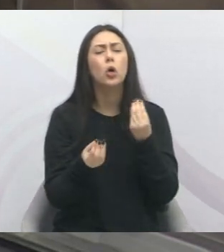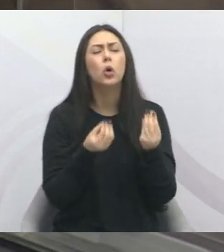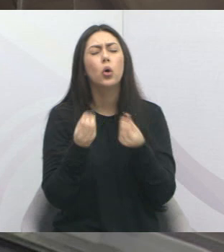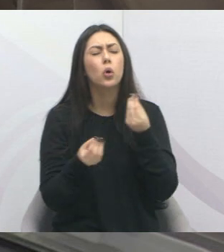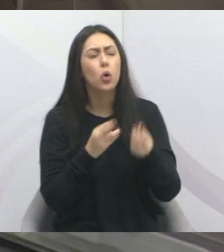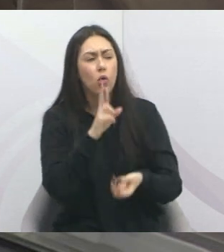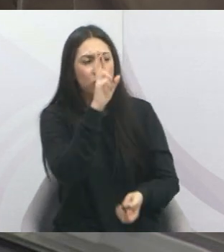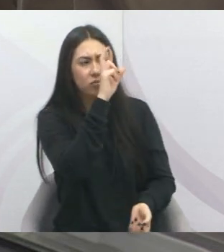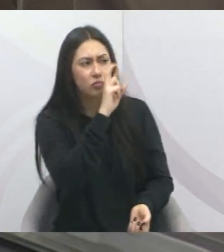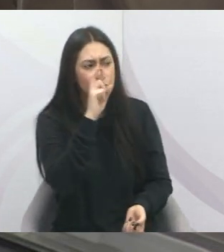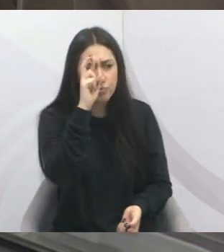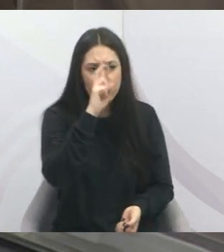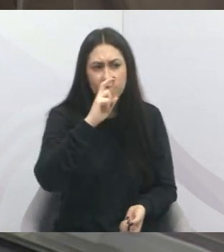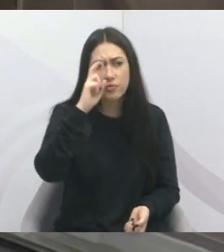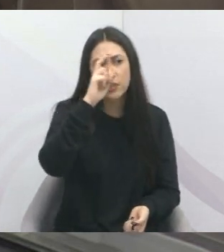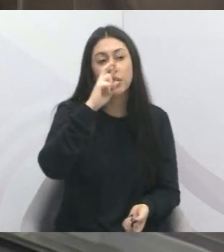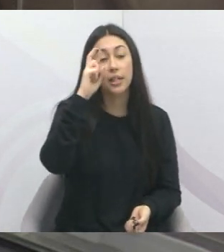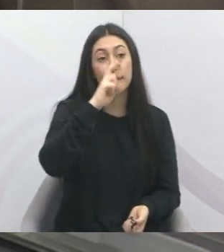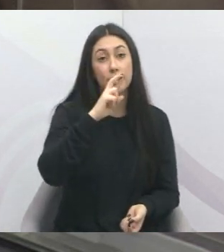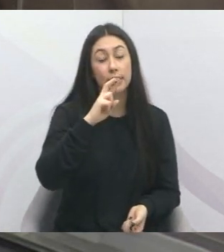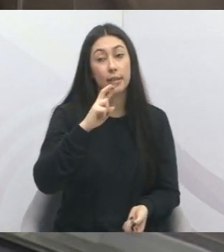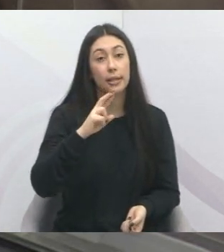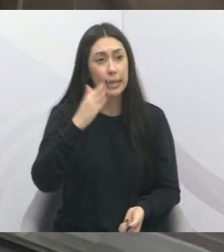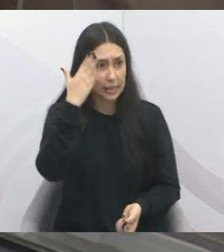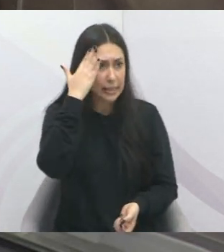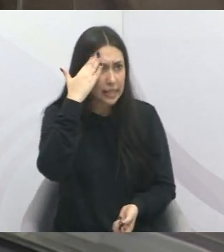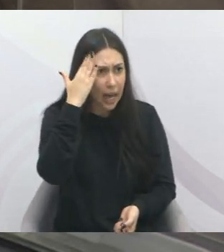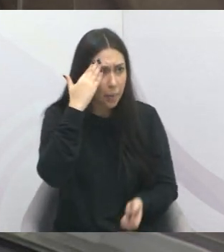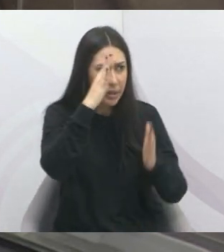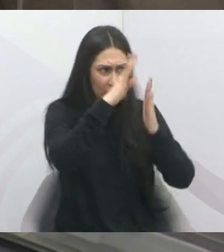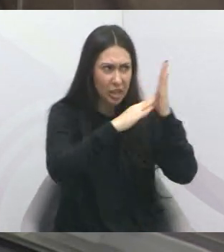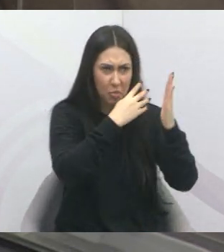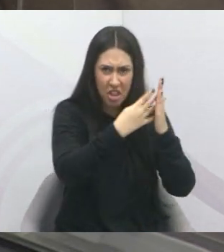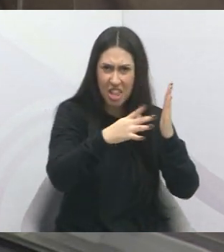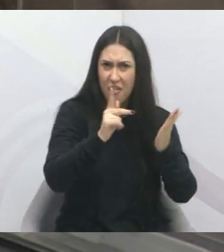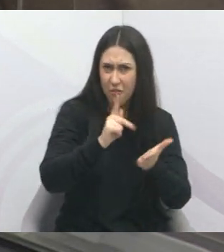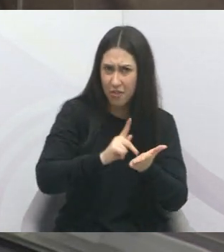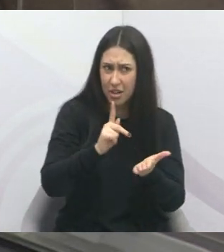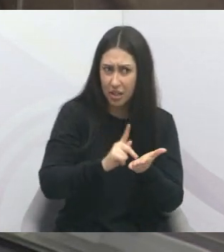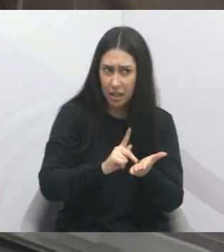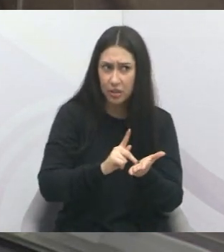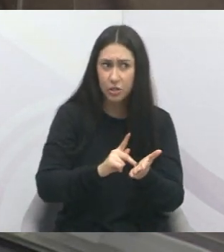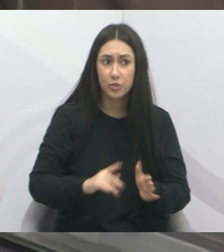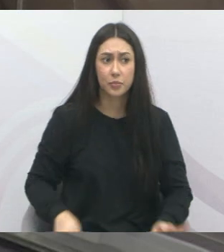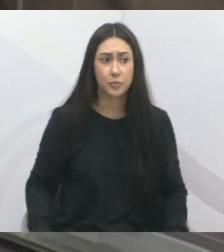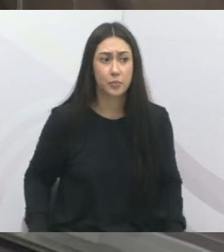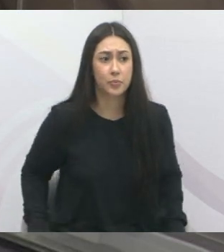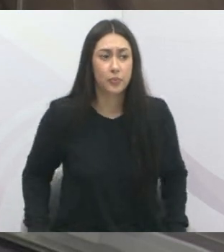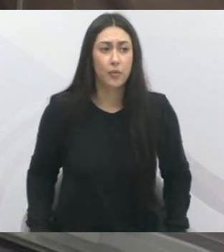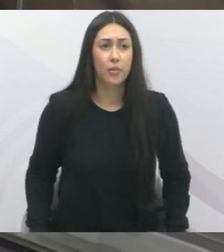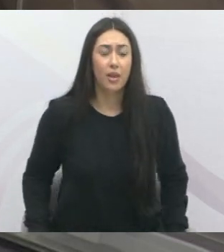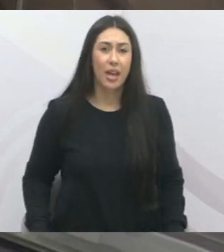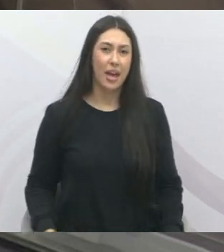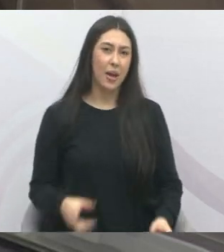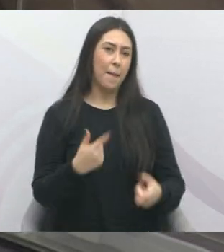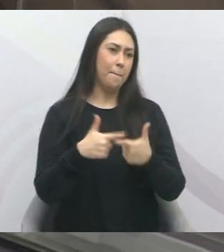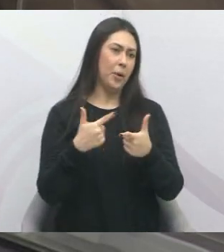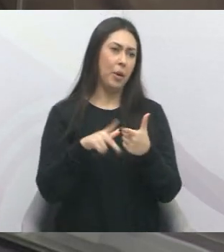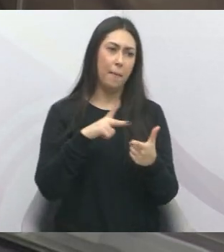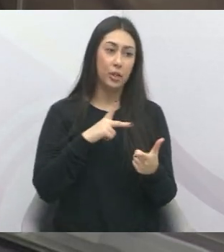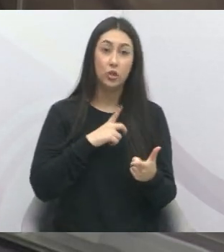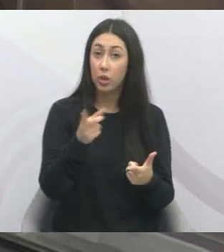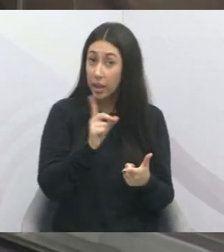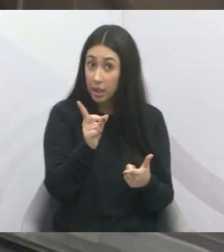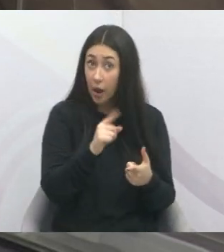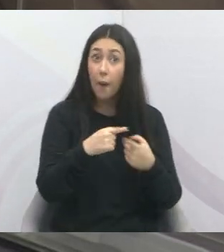cuidado que se tem, se saber aquilo que está sendo apresentado é o correto ou não. Porque não é nada pessoal, nós estamos aqui para